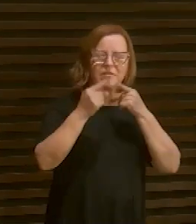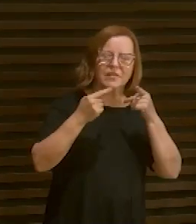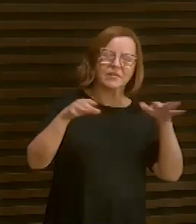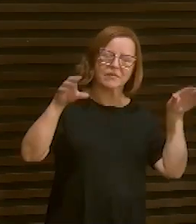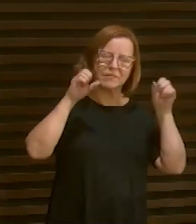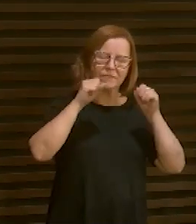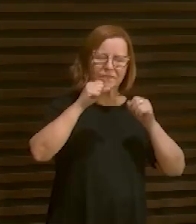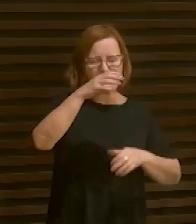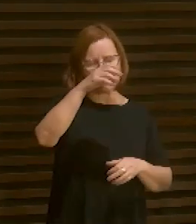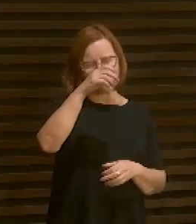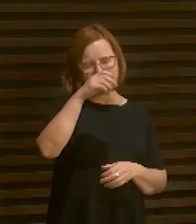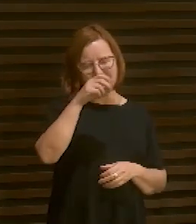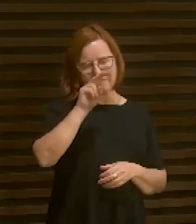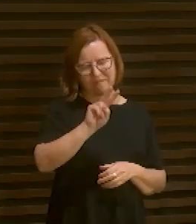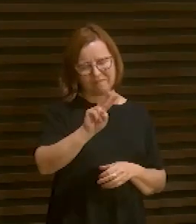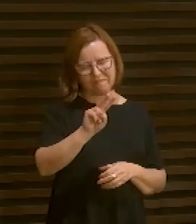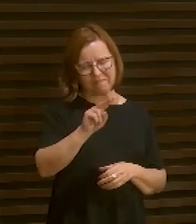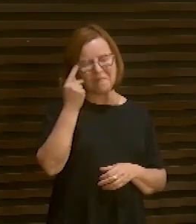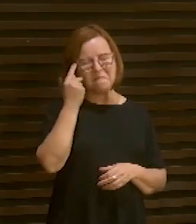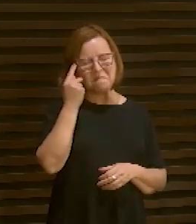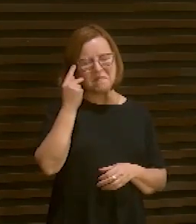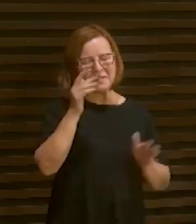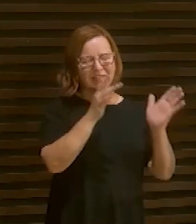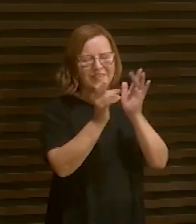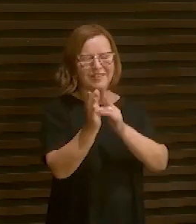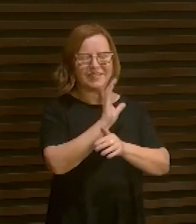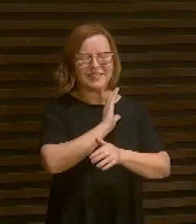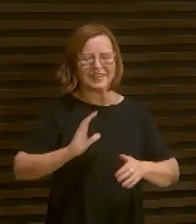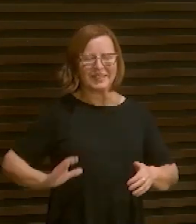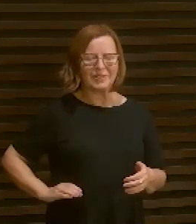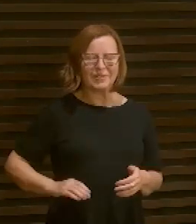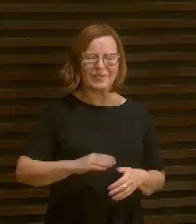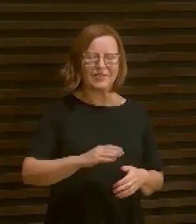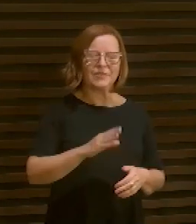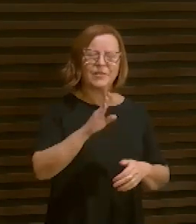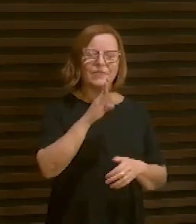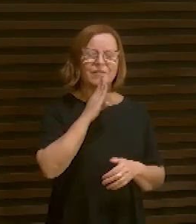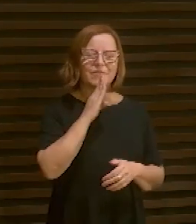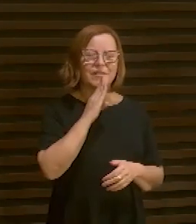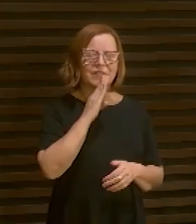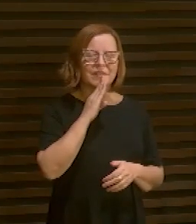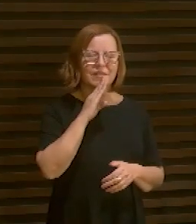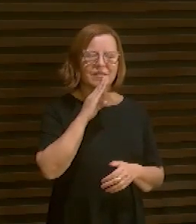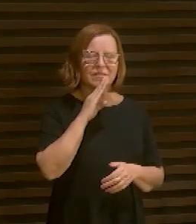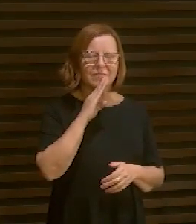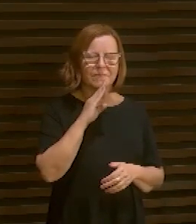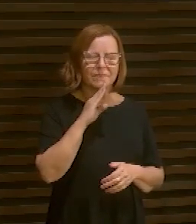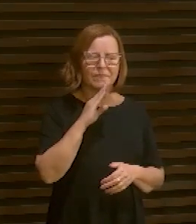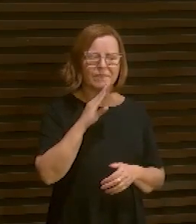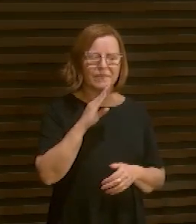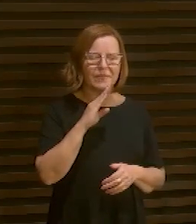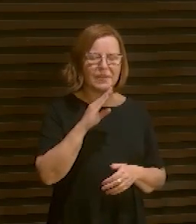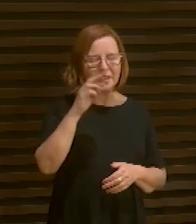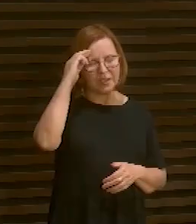ouvir, para que Jesus Cristo seja conhecido, para que Ele possa edificar